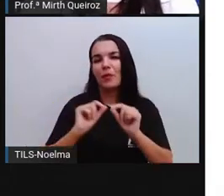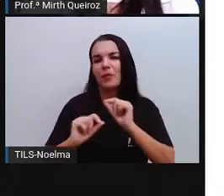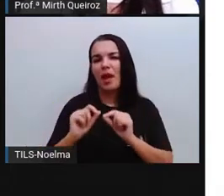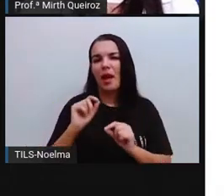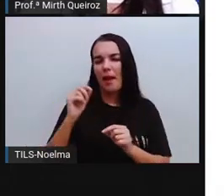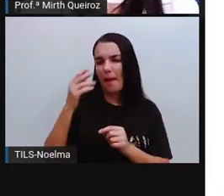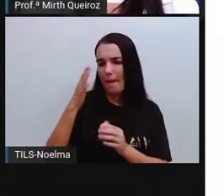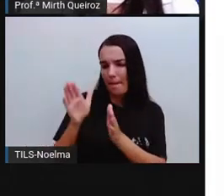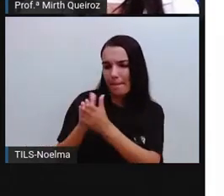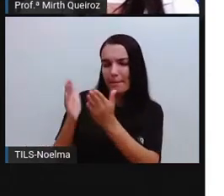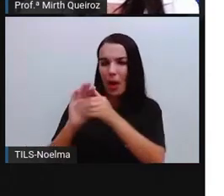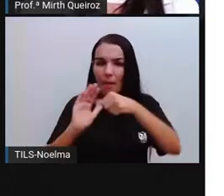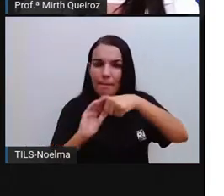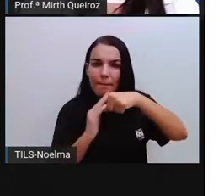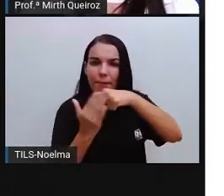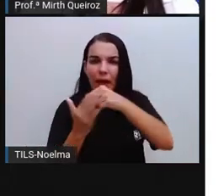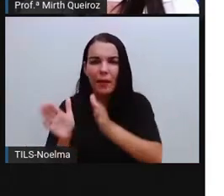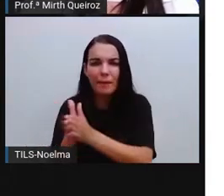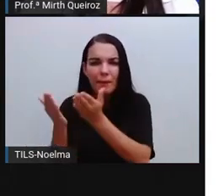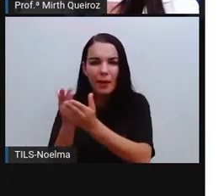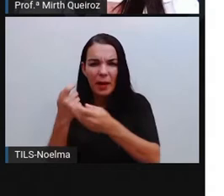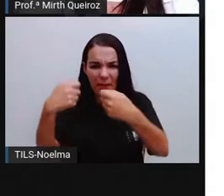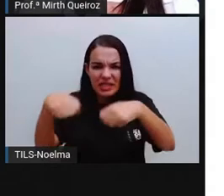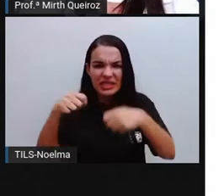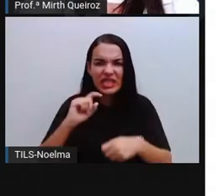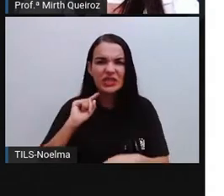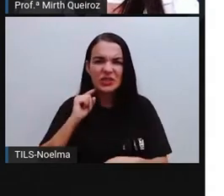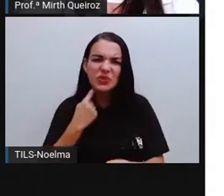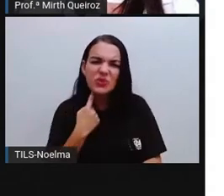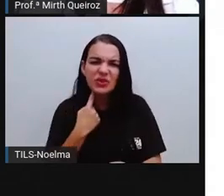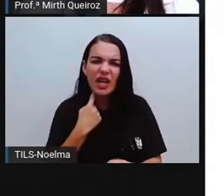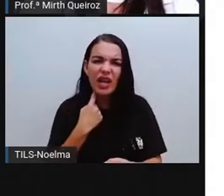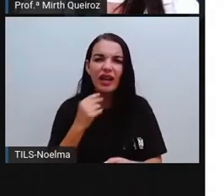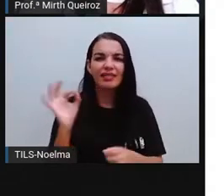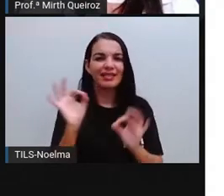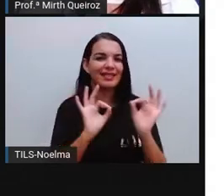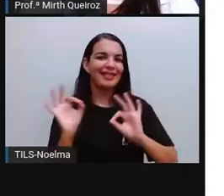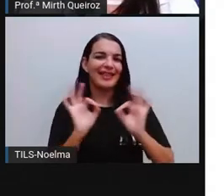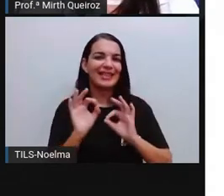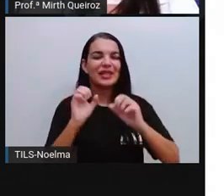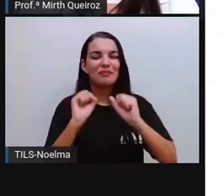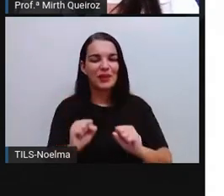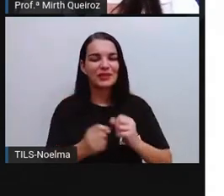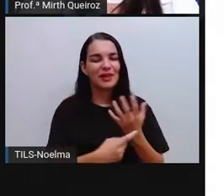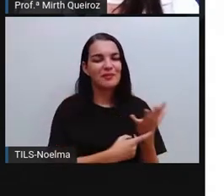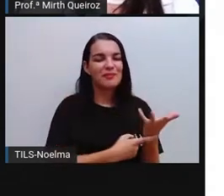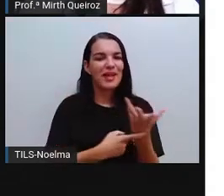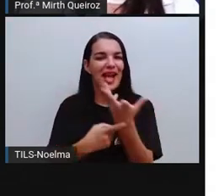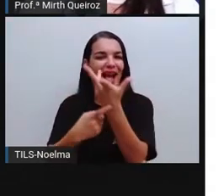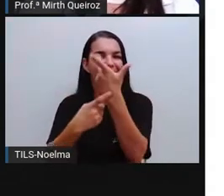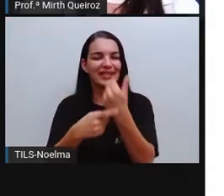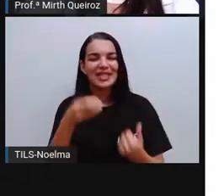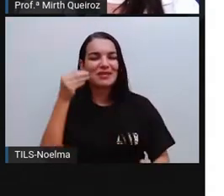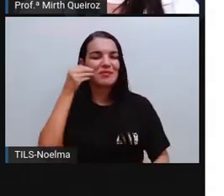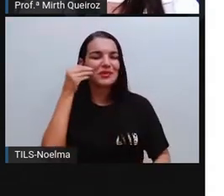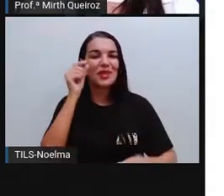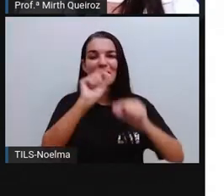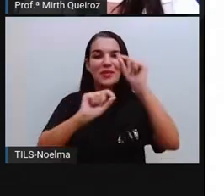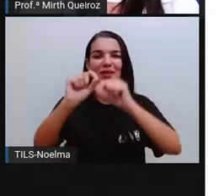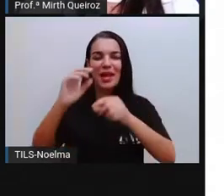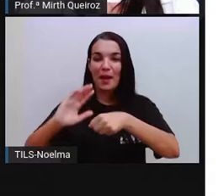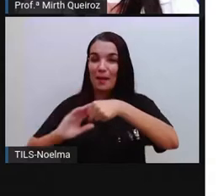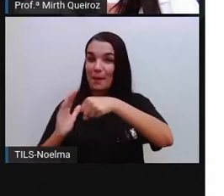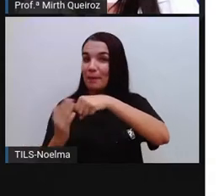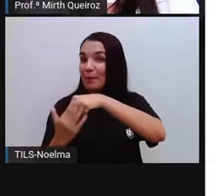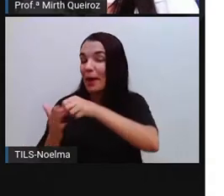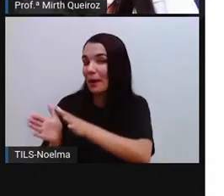E foi isso que ela tentou levar para a periferia, né? Ela tentou levar a arte, mostrando que a periferia pode